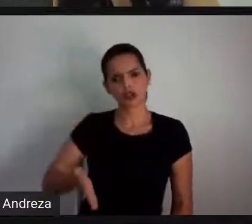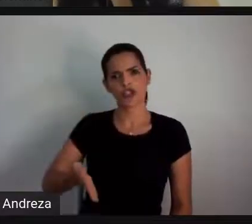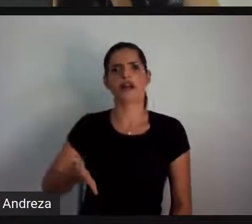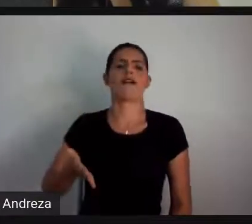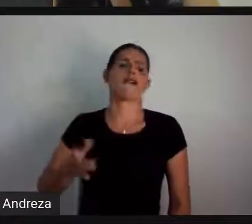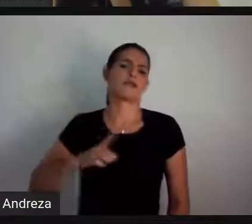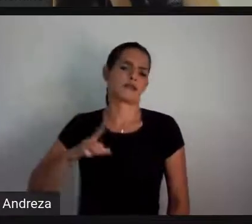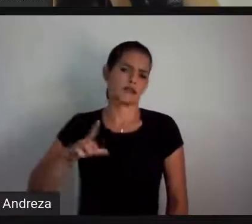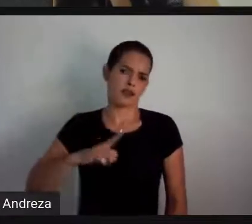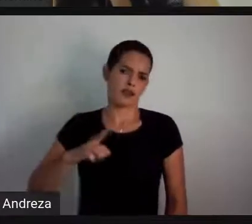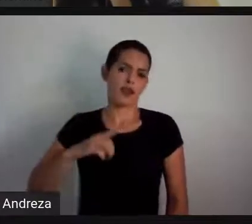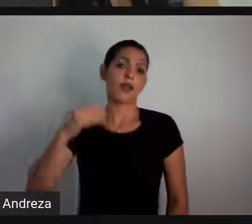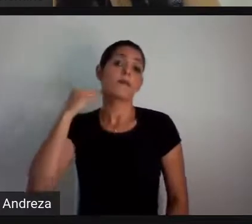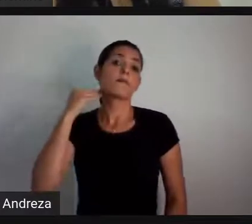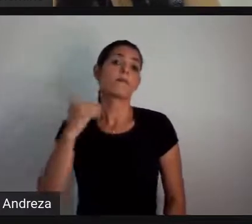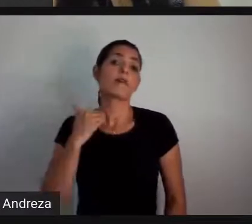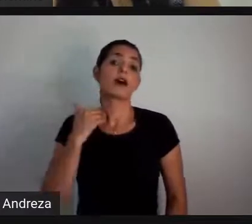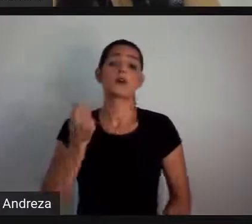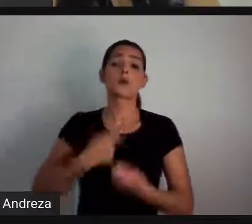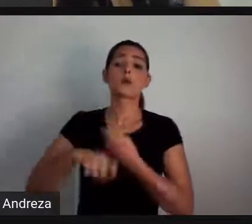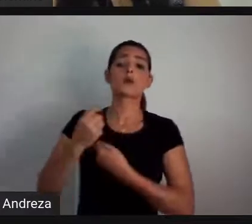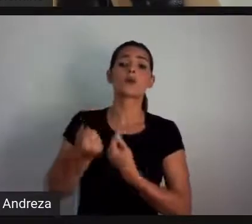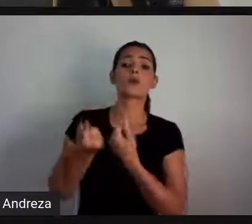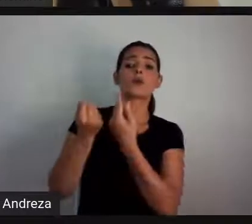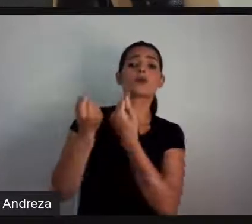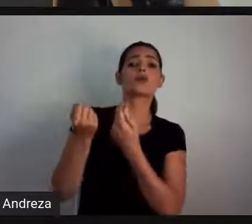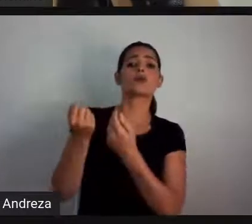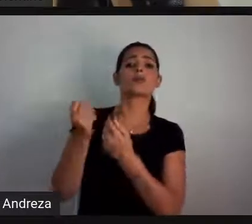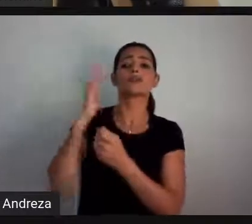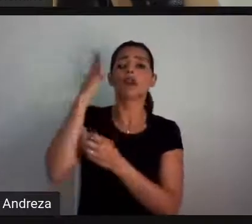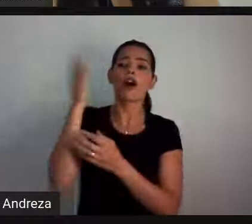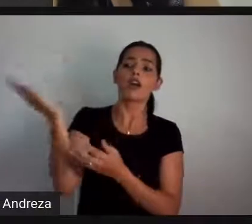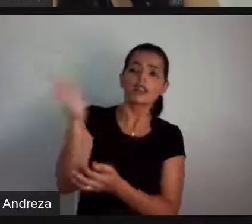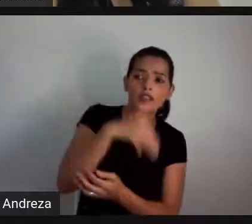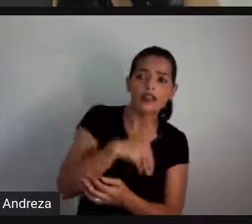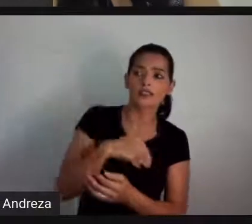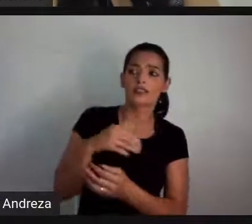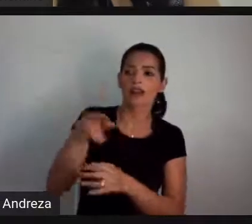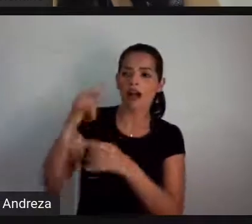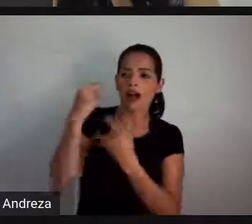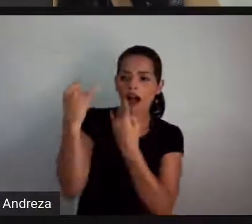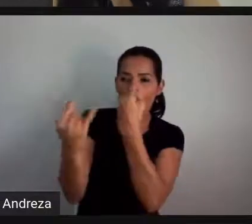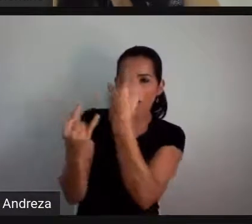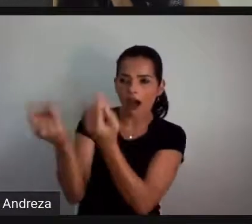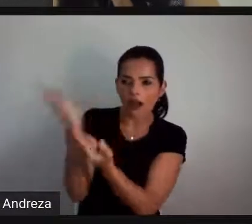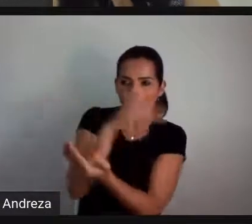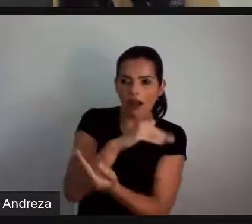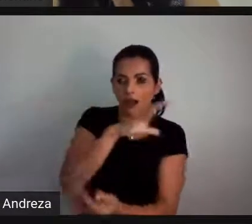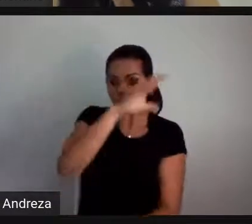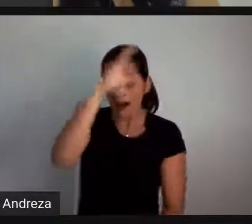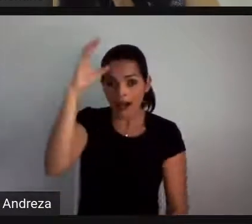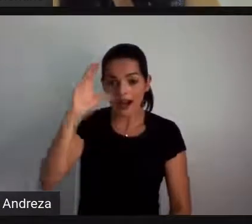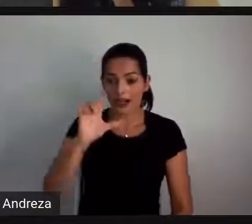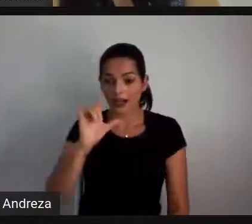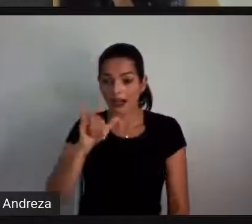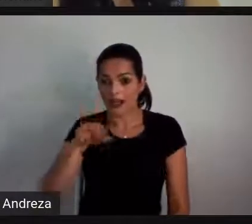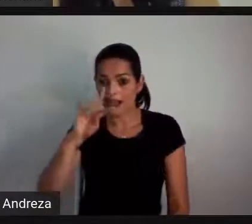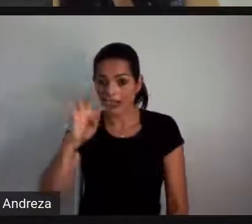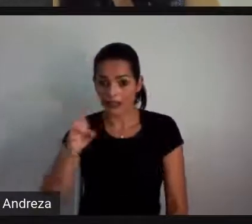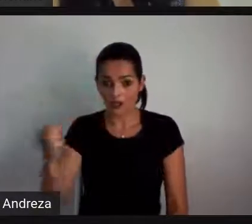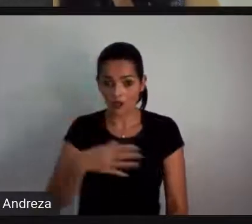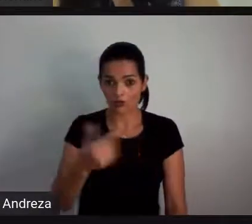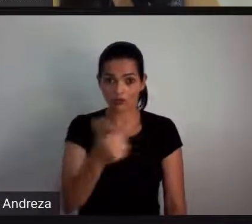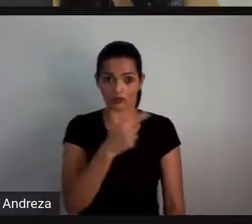gigantesca, que não, são bancos que não precisam se esforçar muito para trazer clientes novos, né? Então, as pessoas têm dificuldade de sair dos grandes,